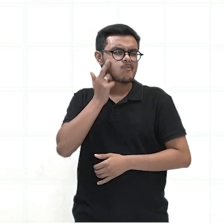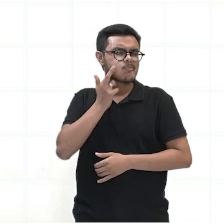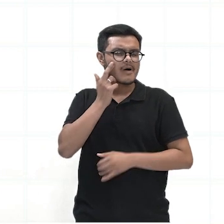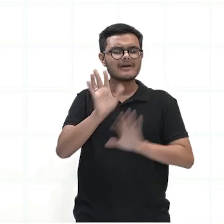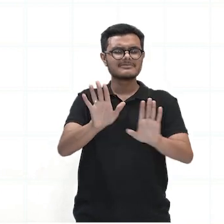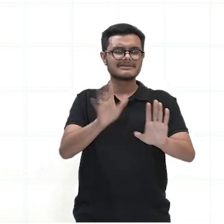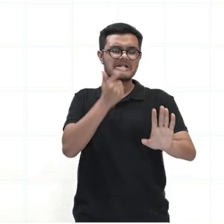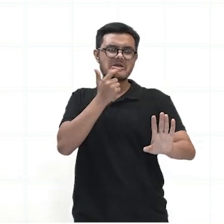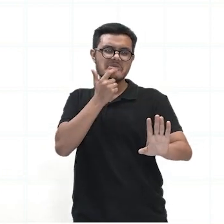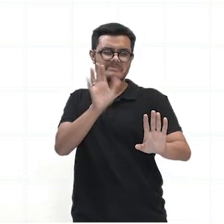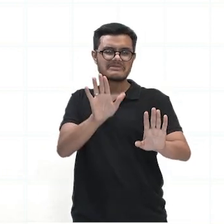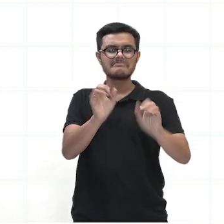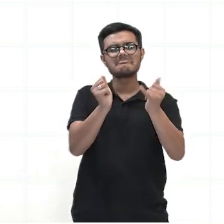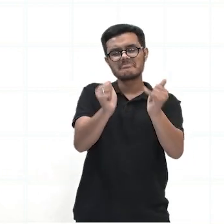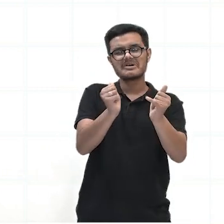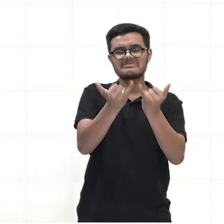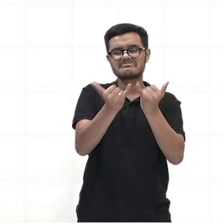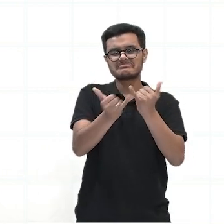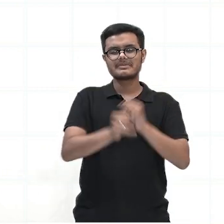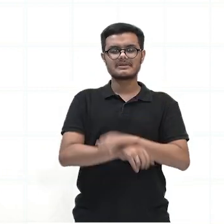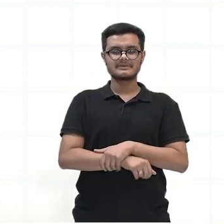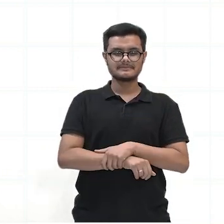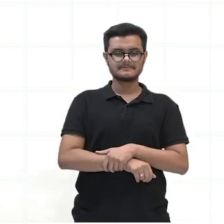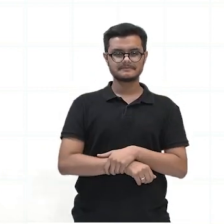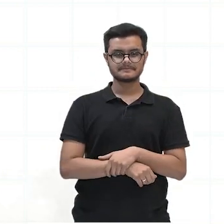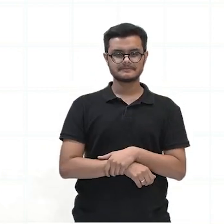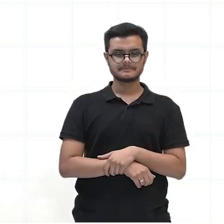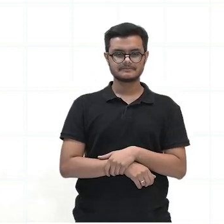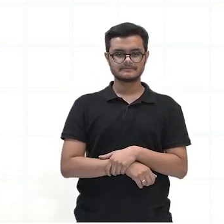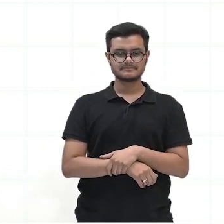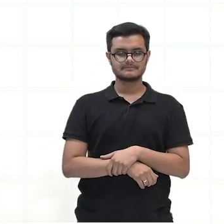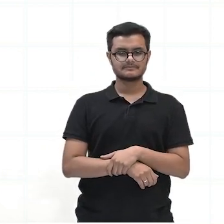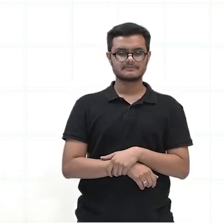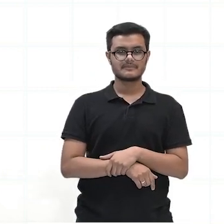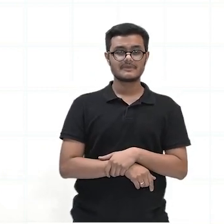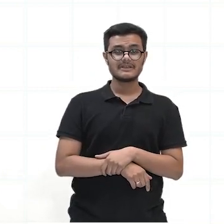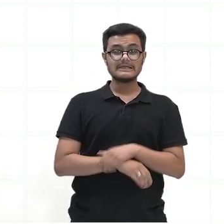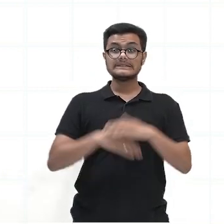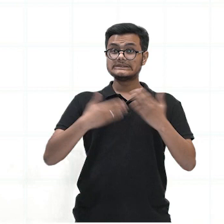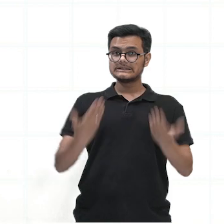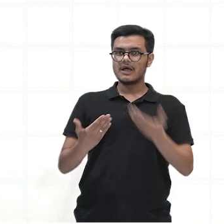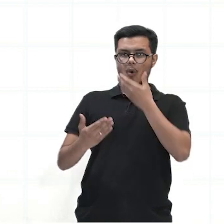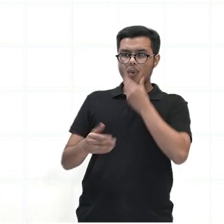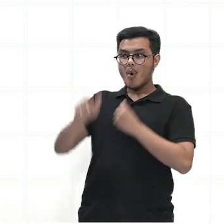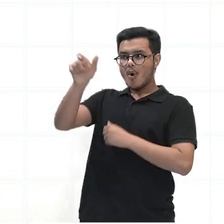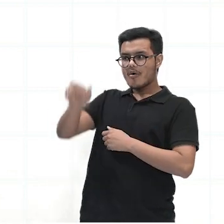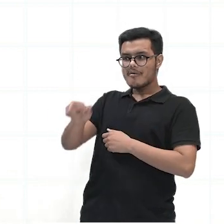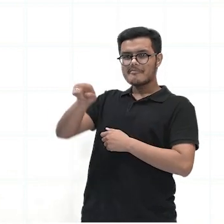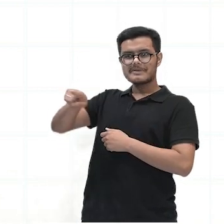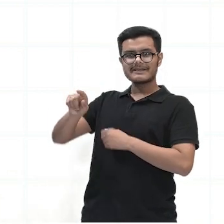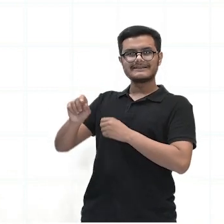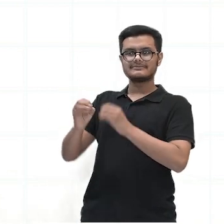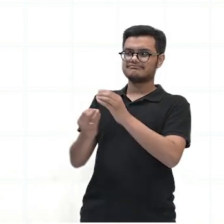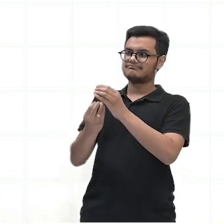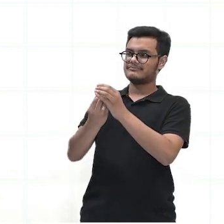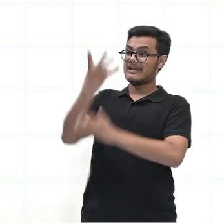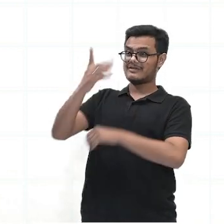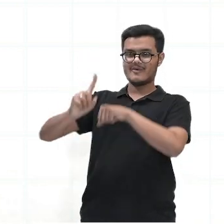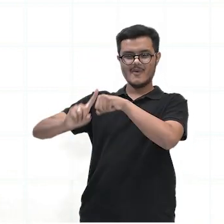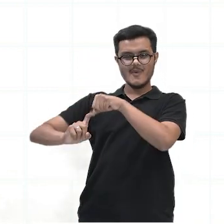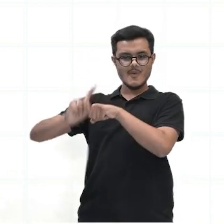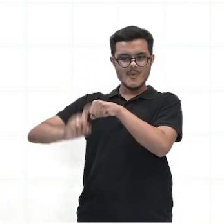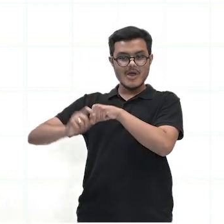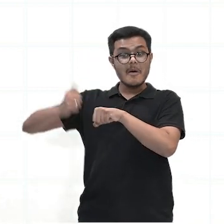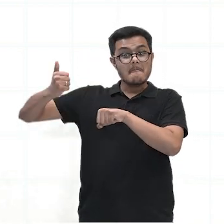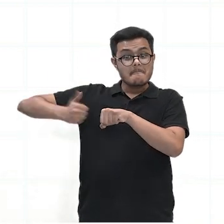viu anteriormente. Ele criou o quê? The first emoji. Ele criou o primeiro emoji. Então, foi esse